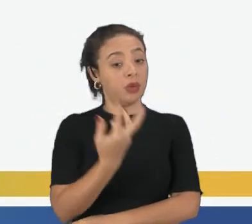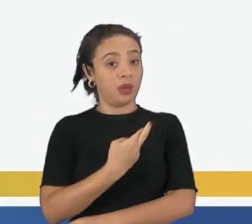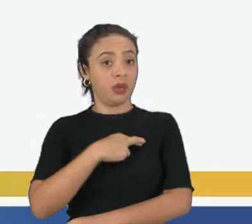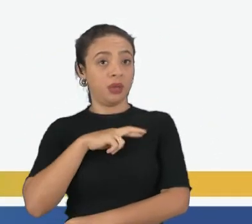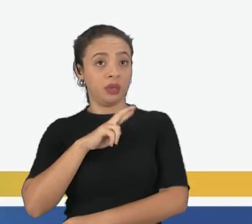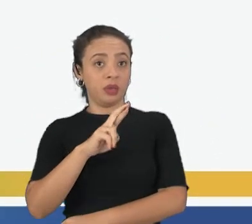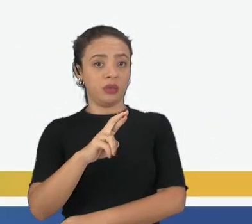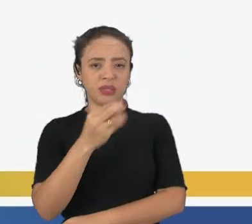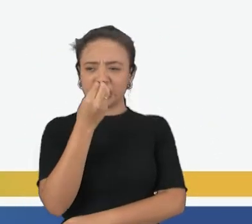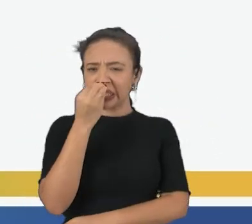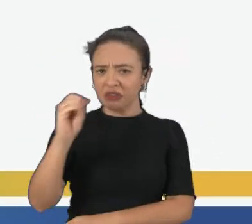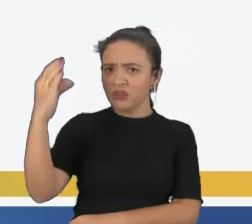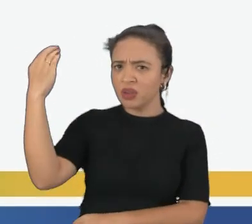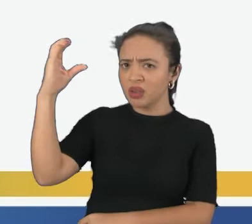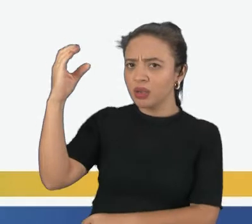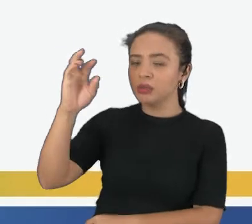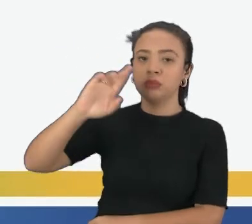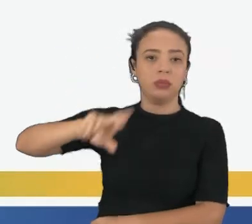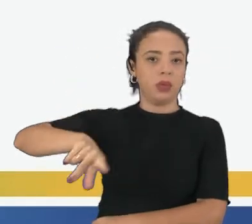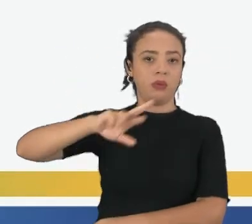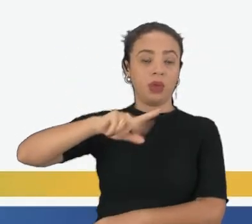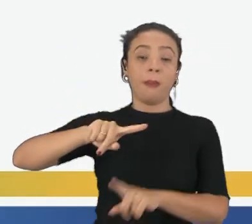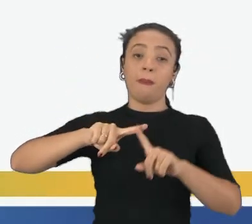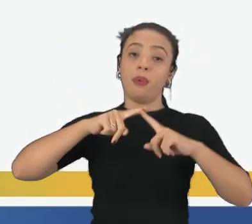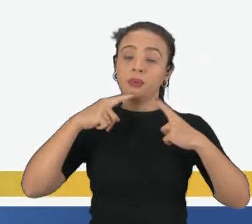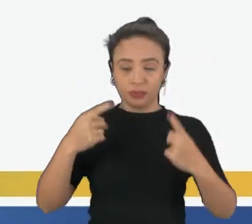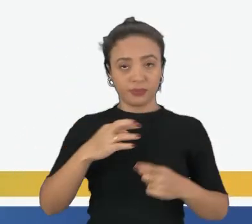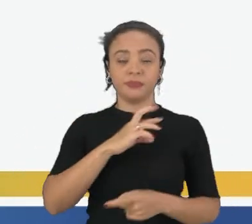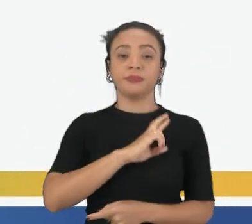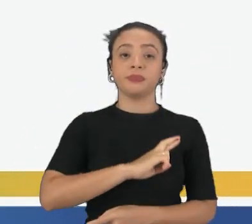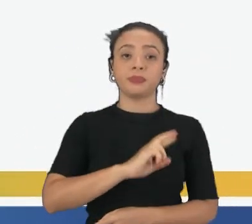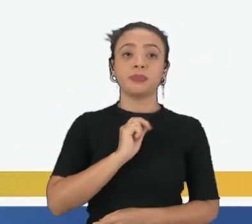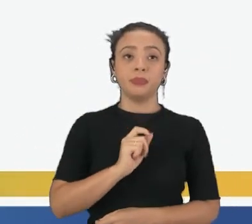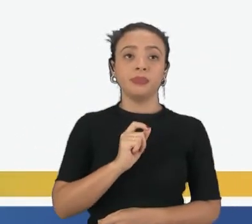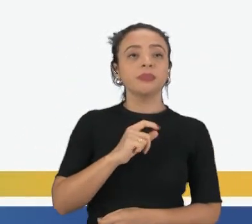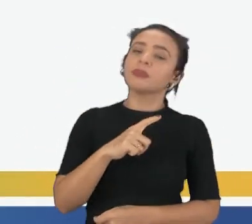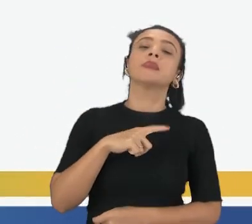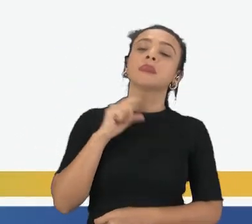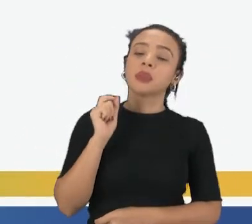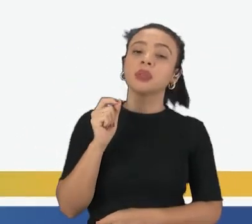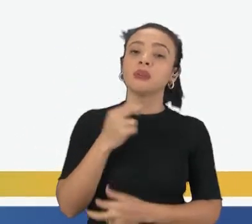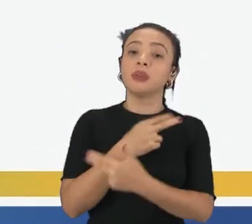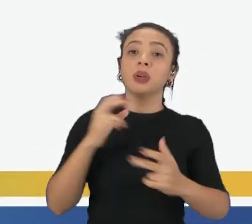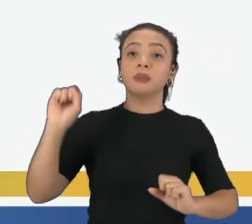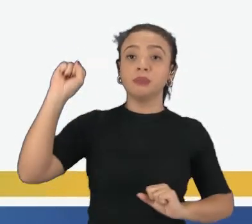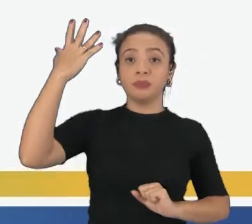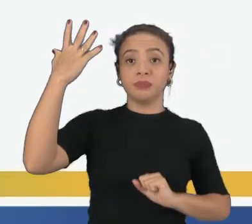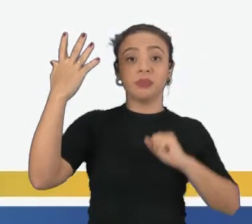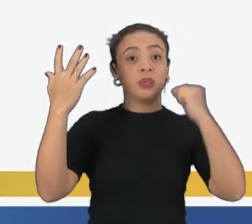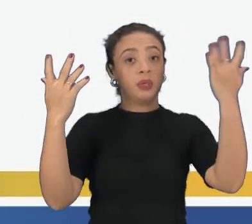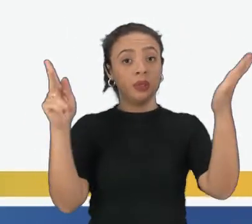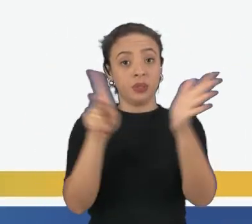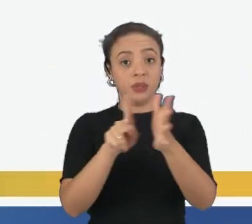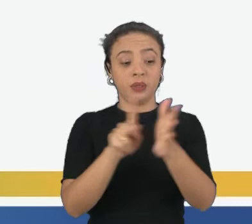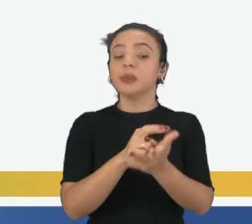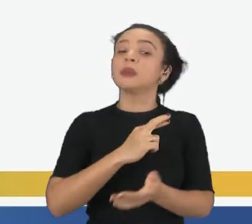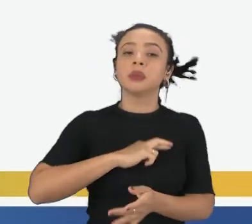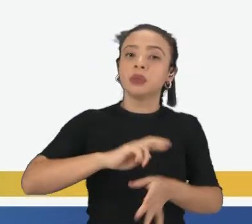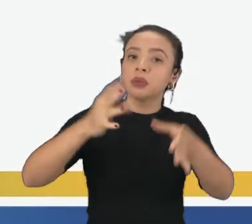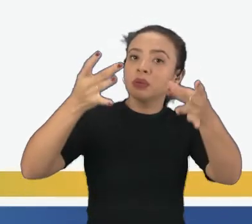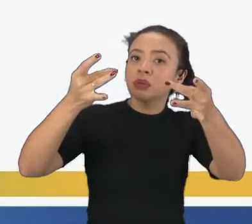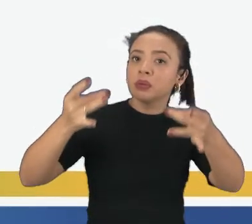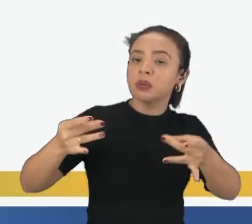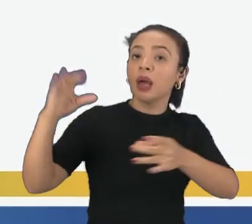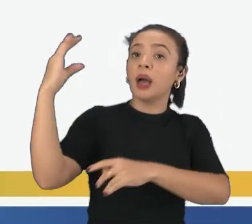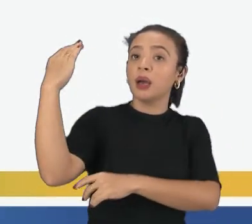ela despreza a ciência mas a religião tem que admitir que certos fenômenos que a religião descreve